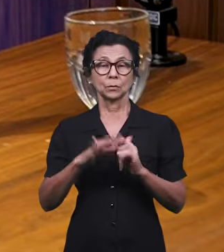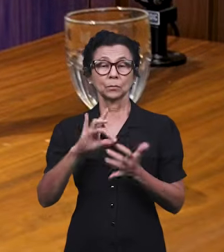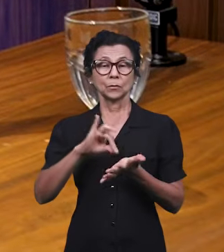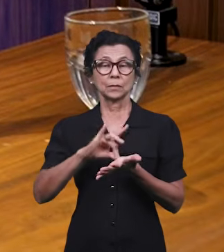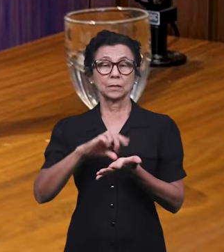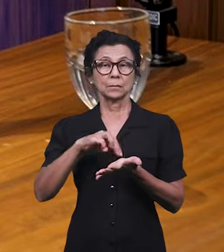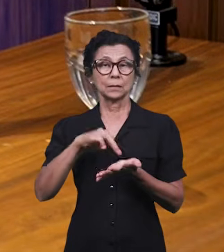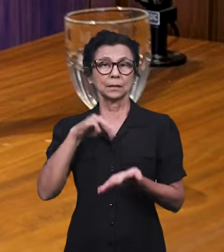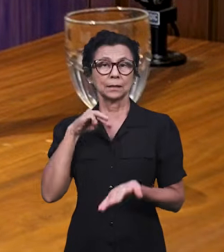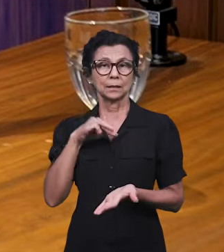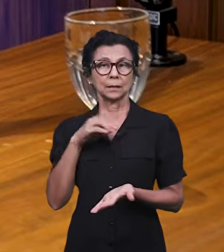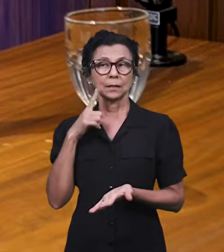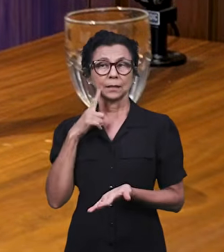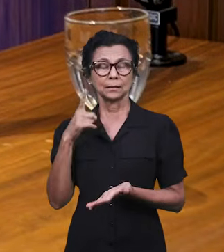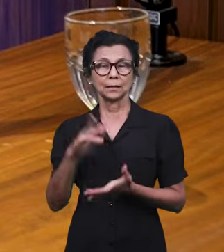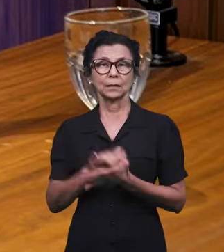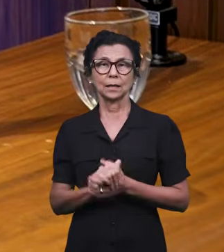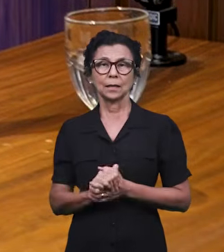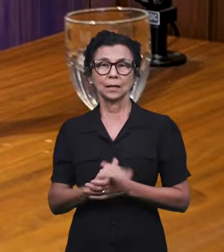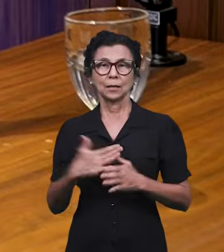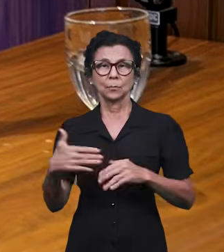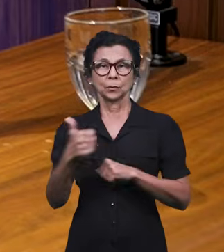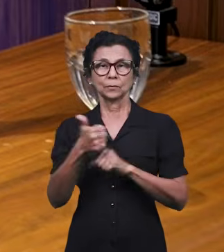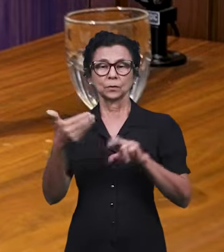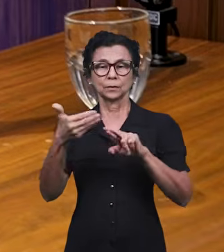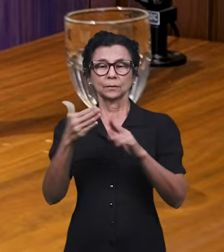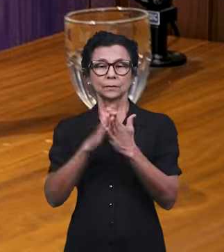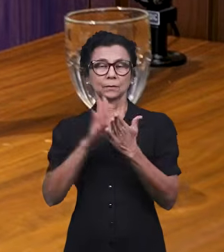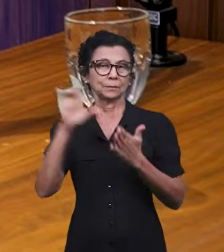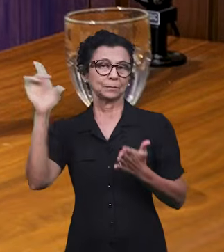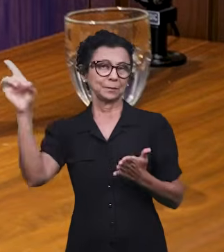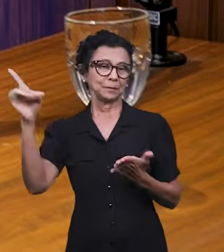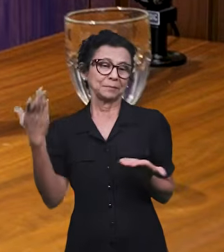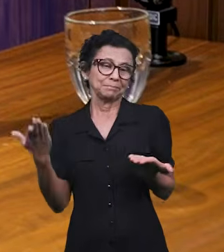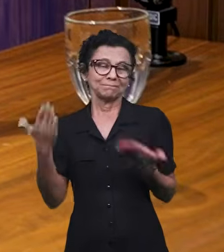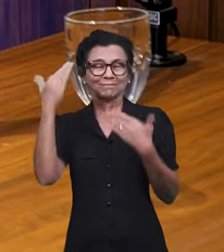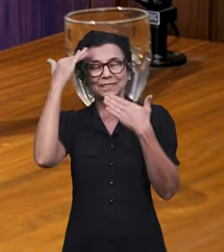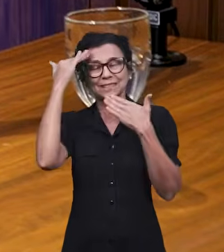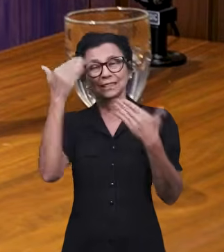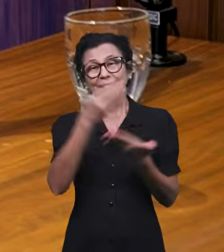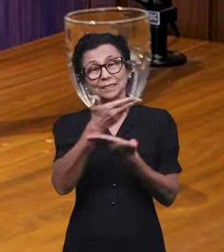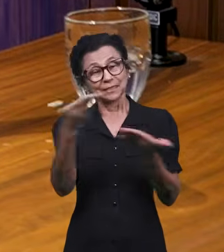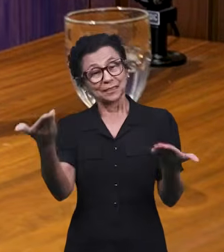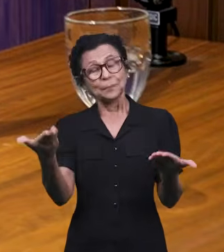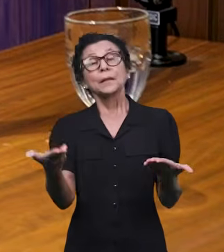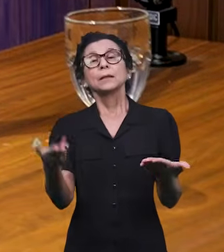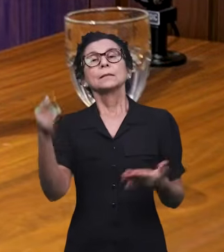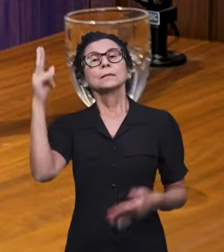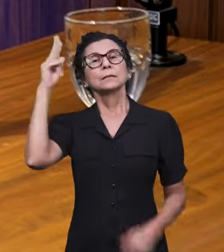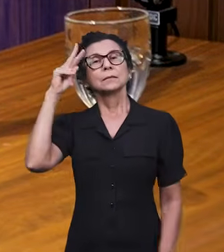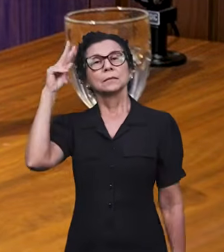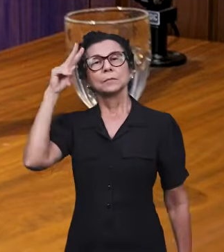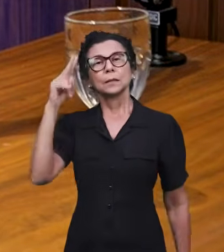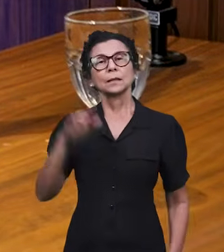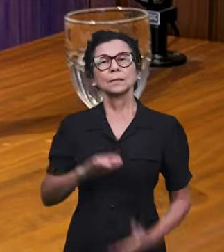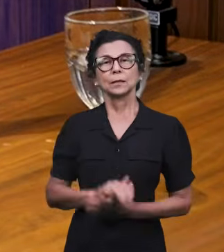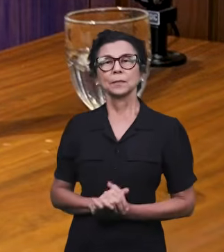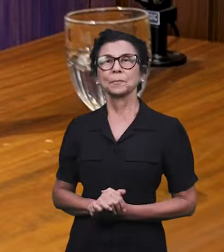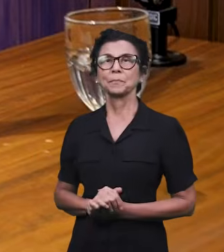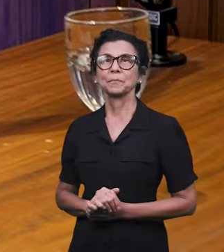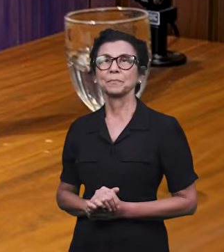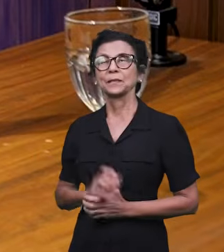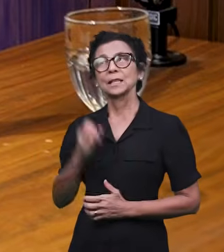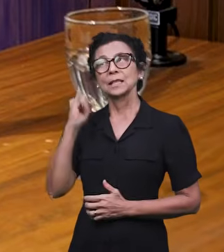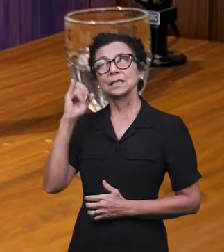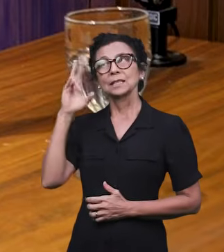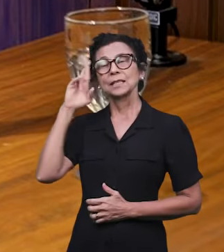lá o quadro de profissões bíblicas. E aqui queria deixar o meu agradecimento, lembrar aos irmãos que se o Senhor não edificar a